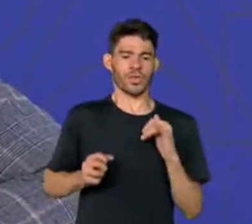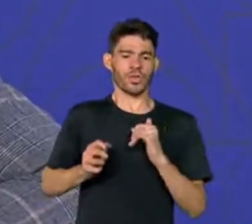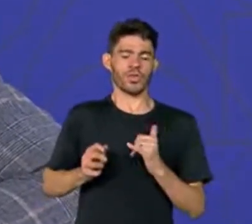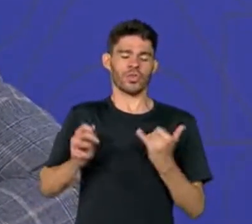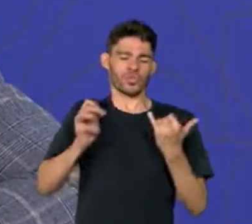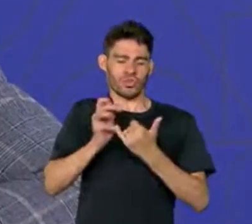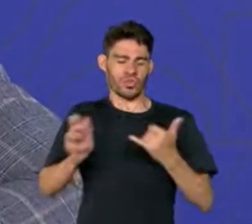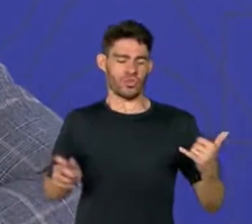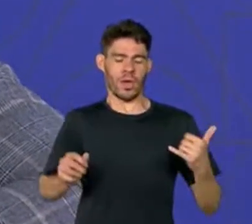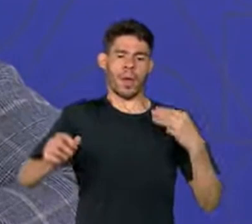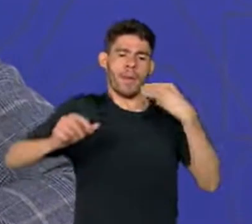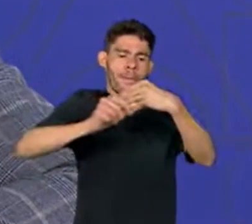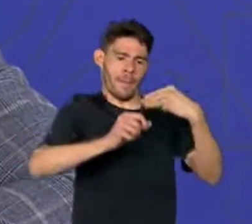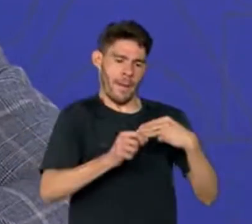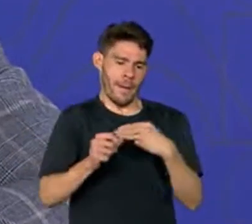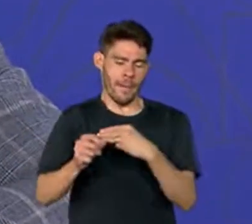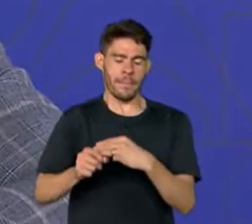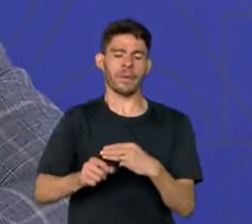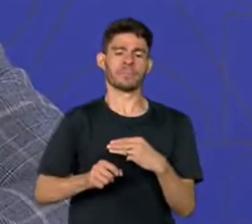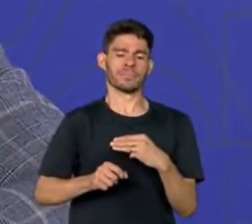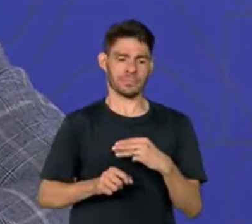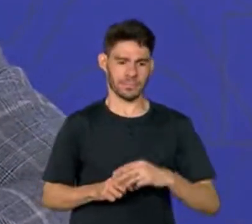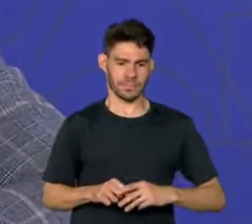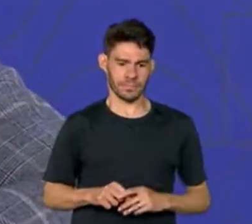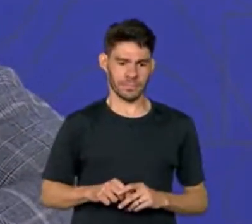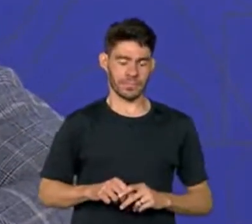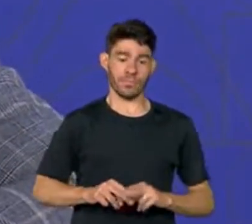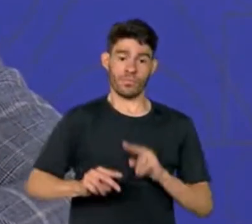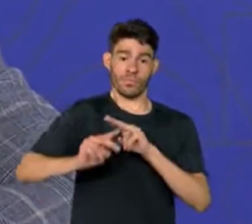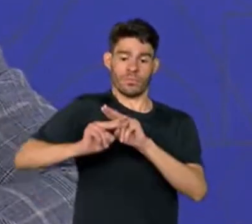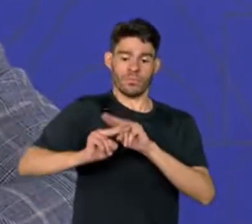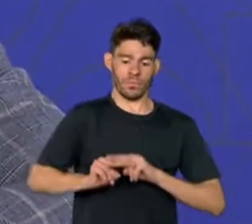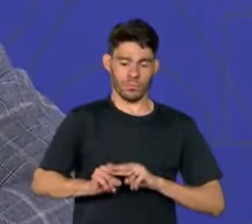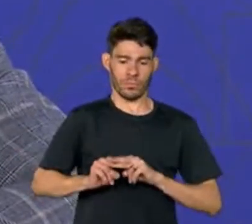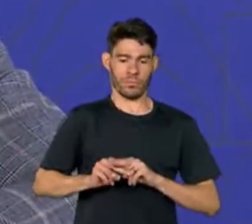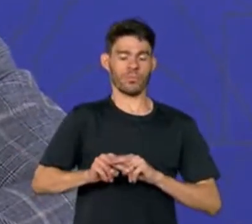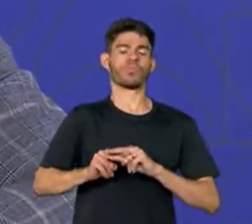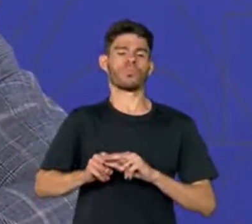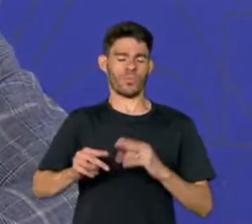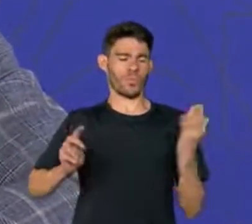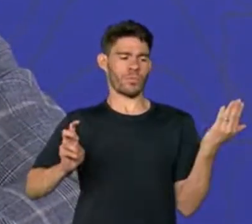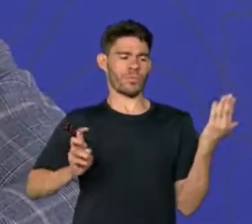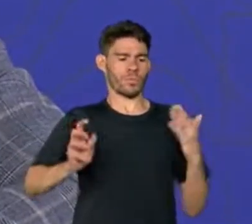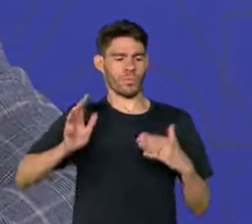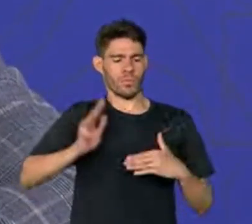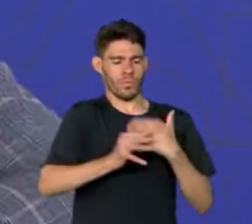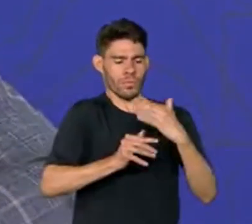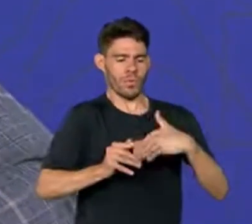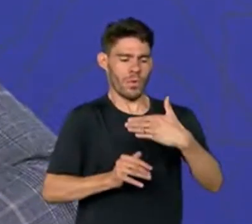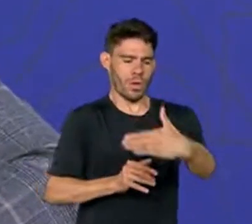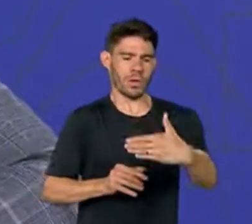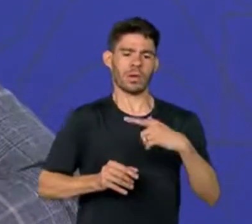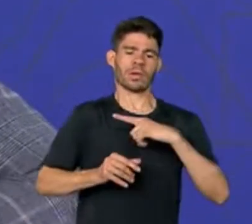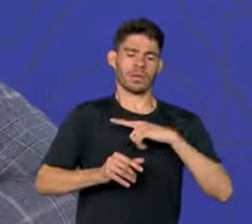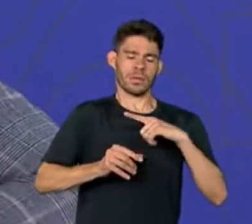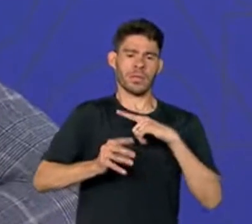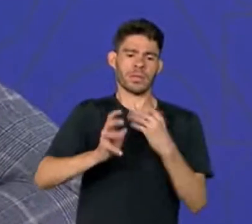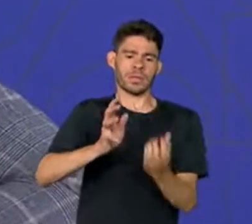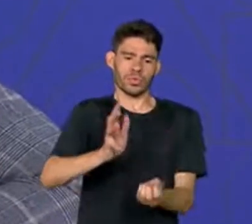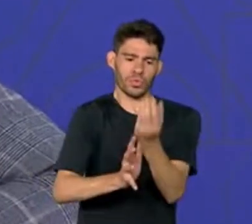nos municípios e que, em função de todo esse processo,